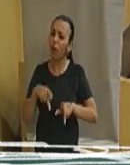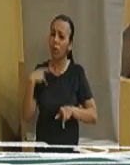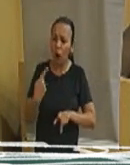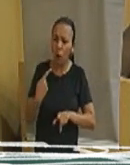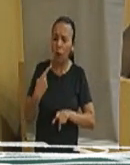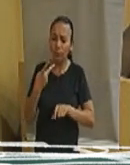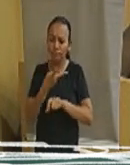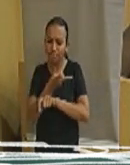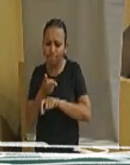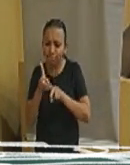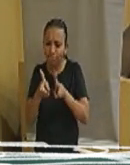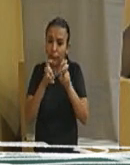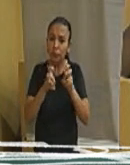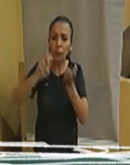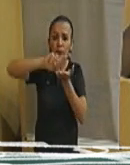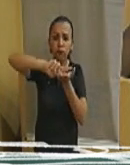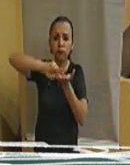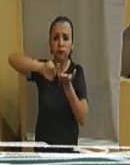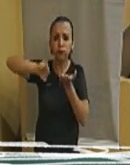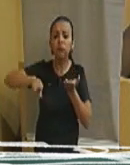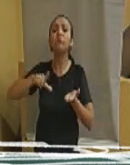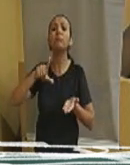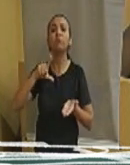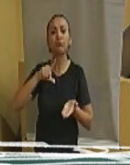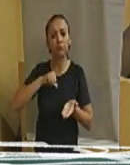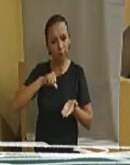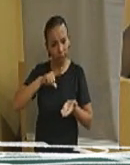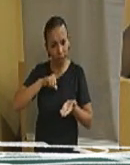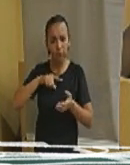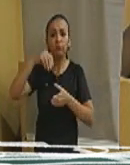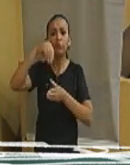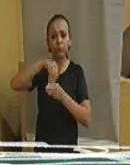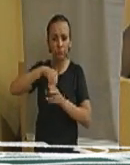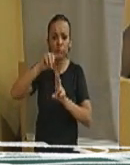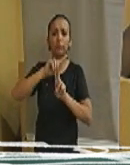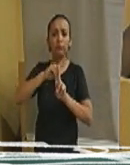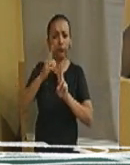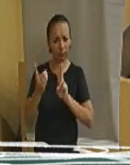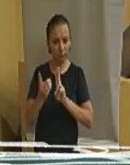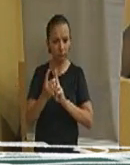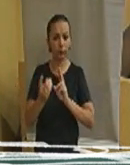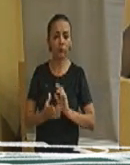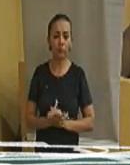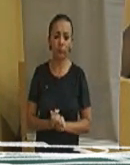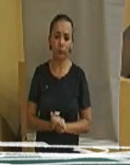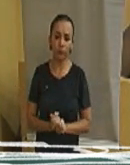mais notamos a diversidade que temos na nossa universidade.